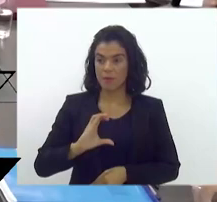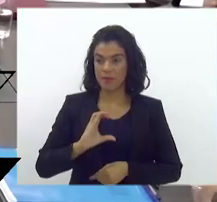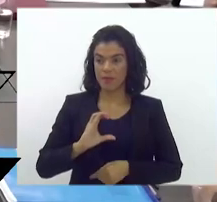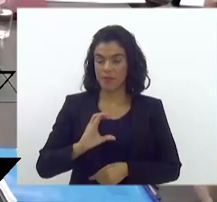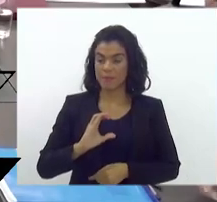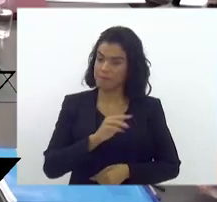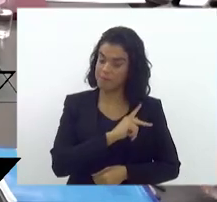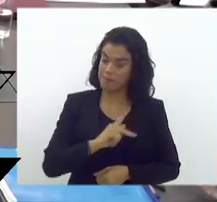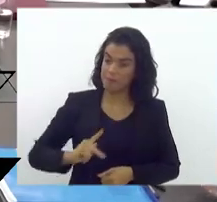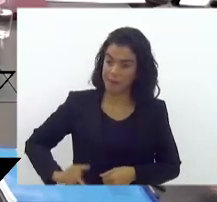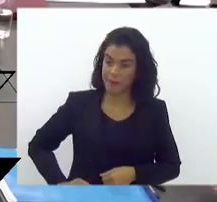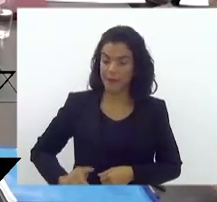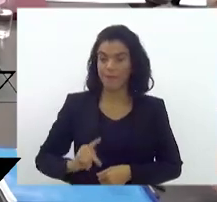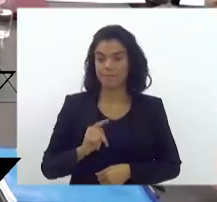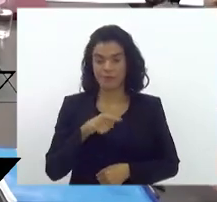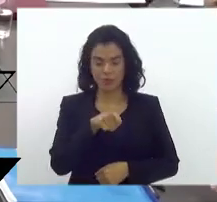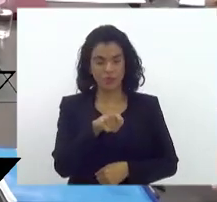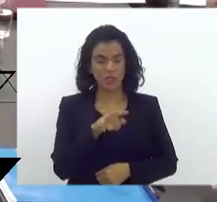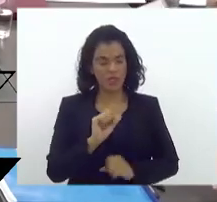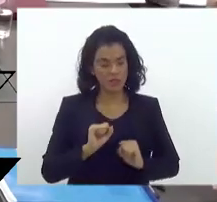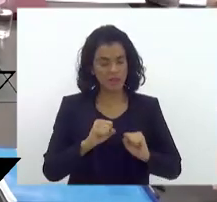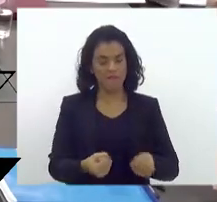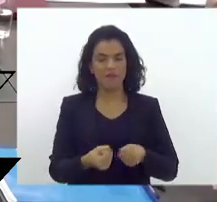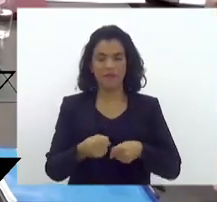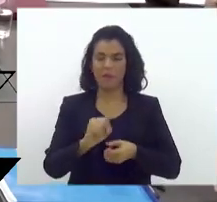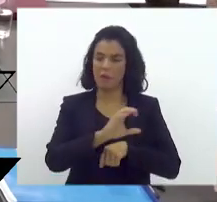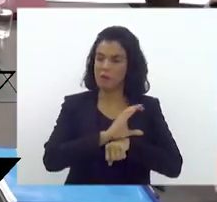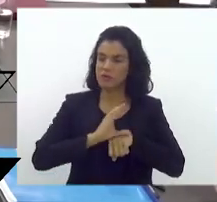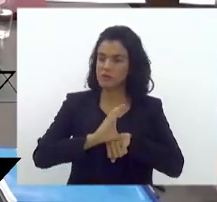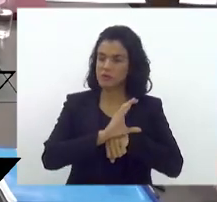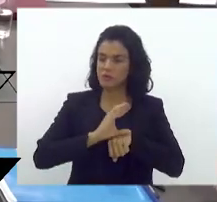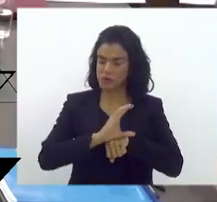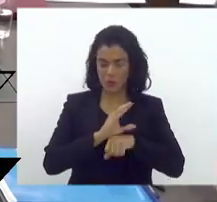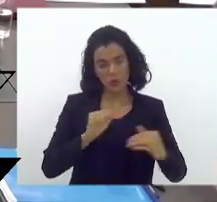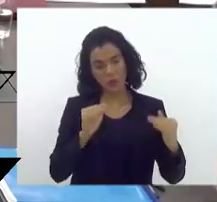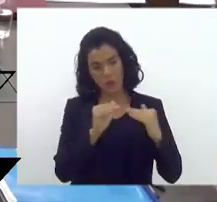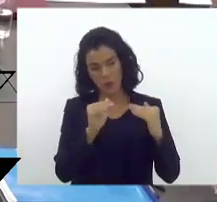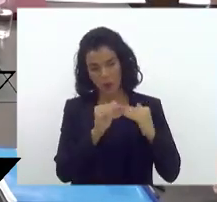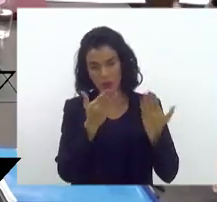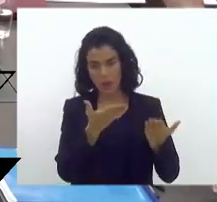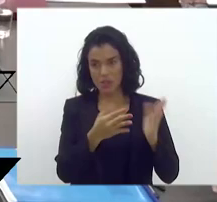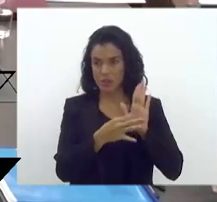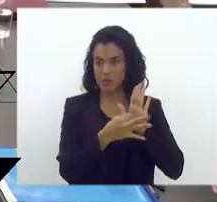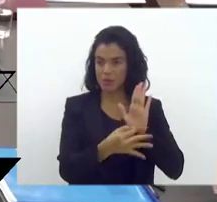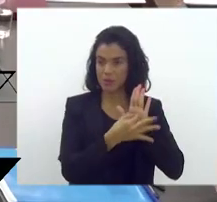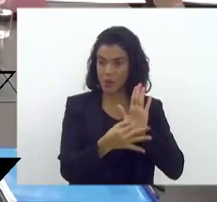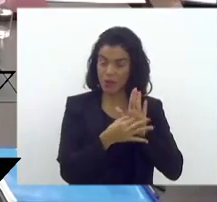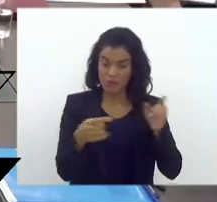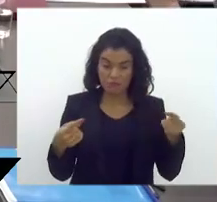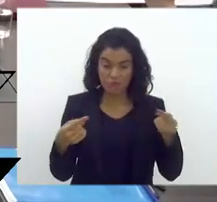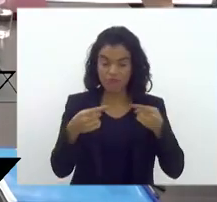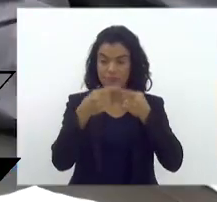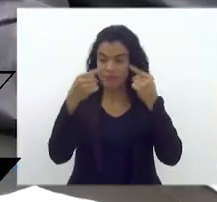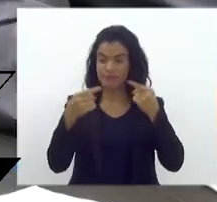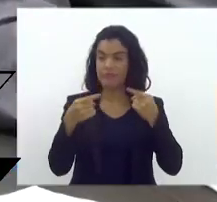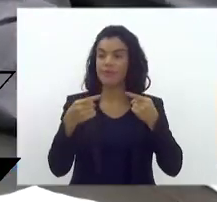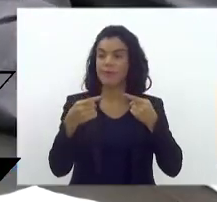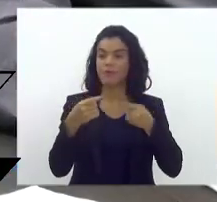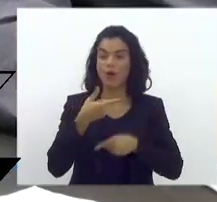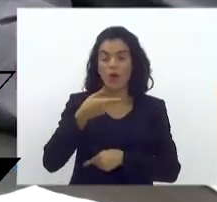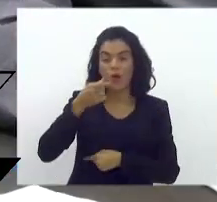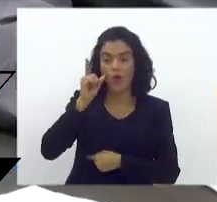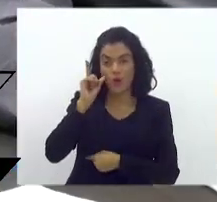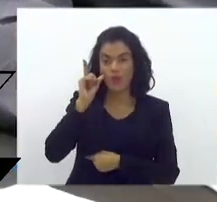Presidente constitucionalista Rodrigo Amorim, concordo com o vosso parecer. Coincidentemente,